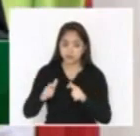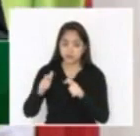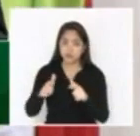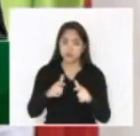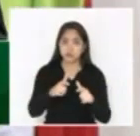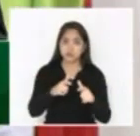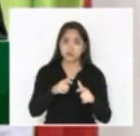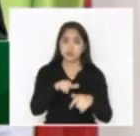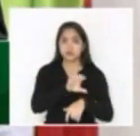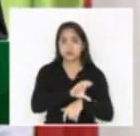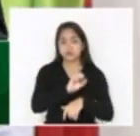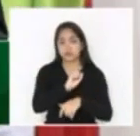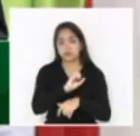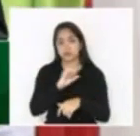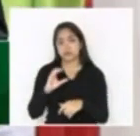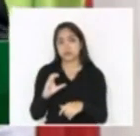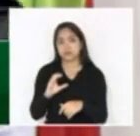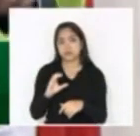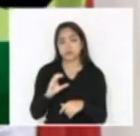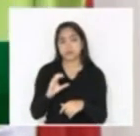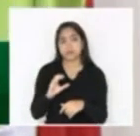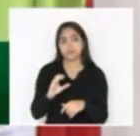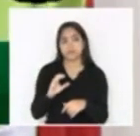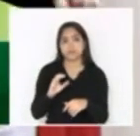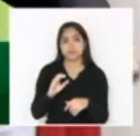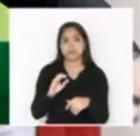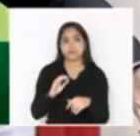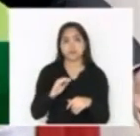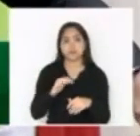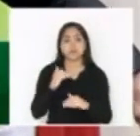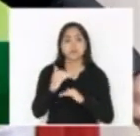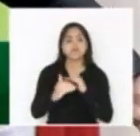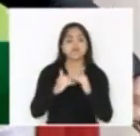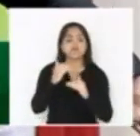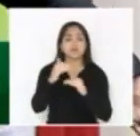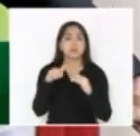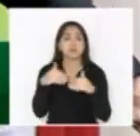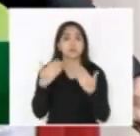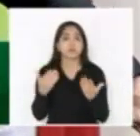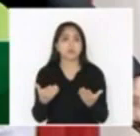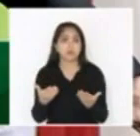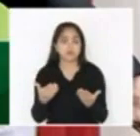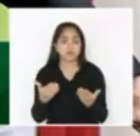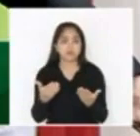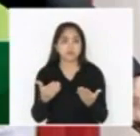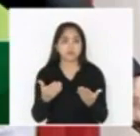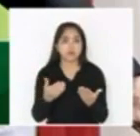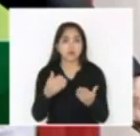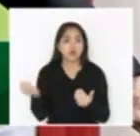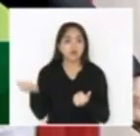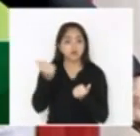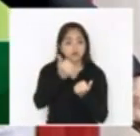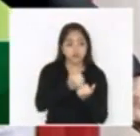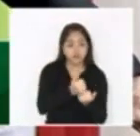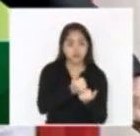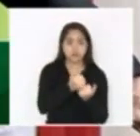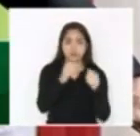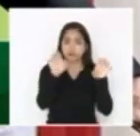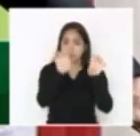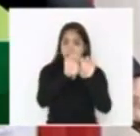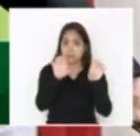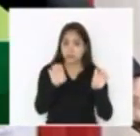Catarina. E qual é o passo seguinte? Como substituir essas